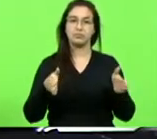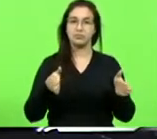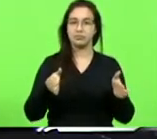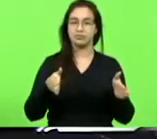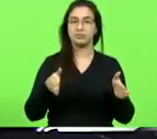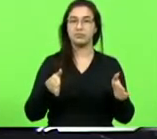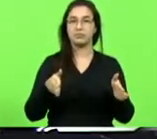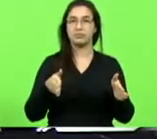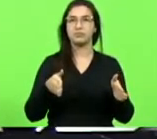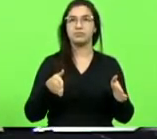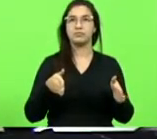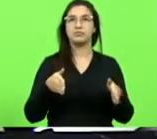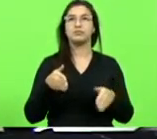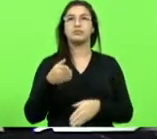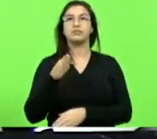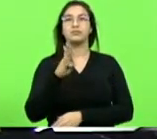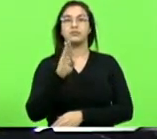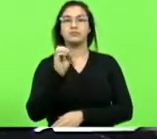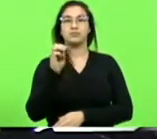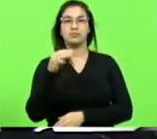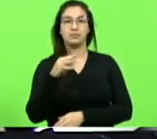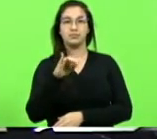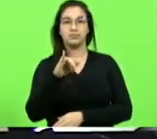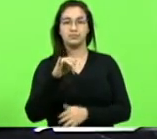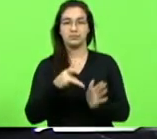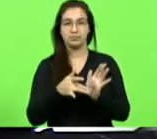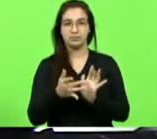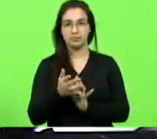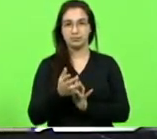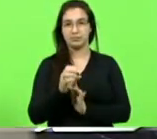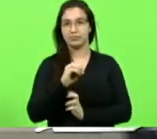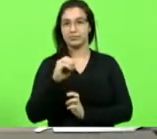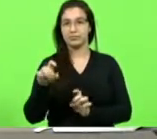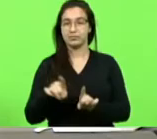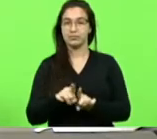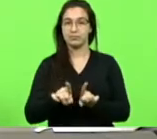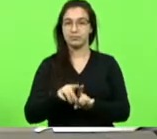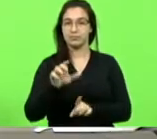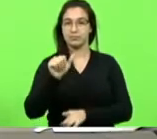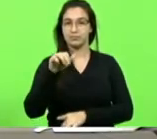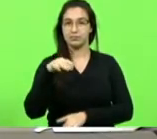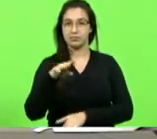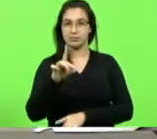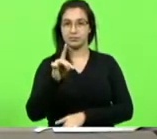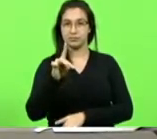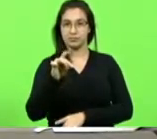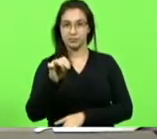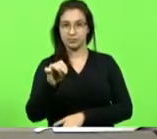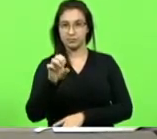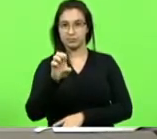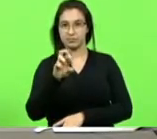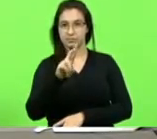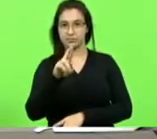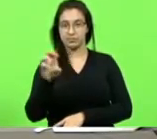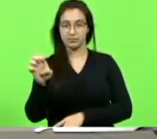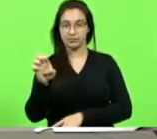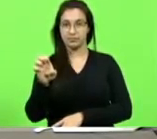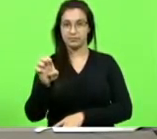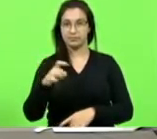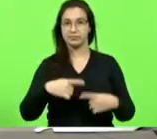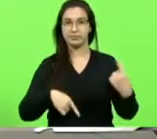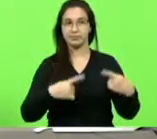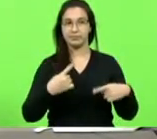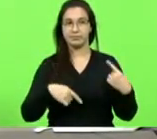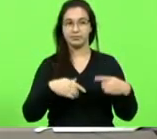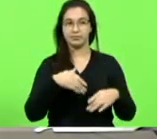Oeste e Campo Herê, em discussão. Não havendo quem queira discutir, em votação, deputados que aprovam, permaneçam como se encontram. Aprovado